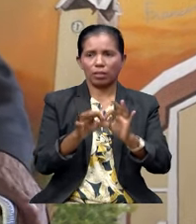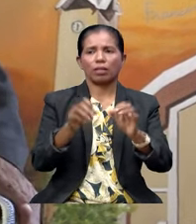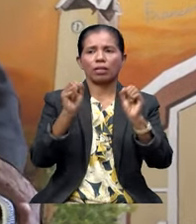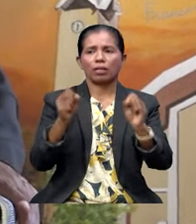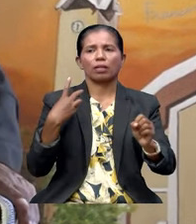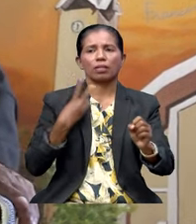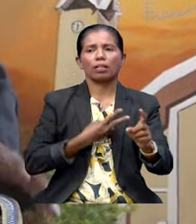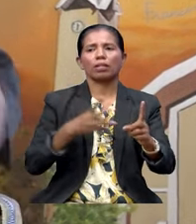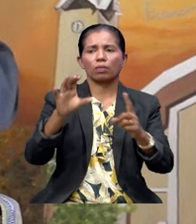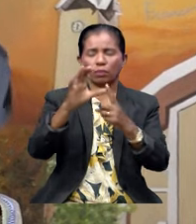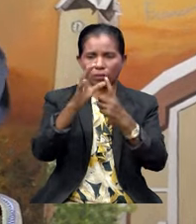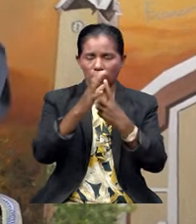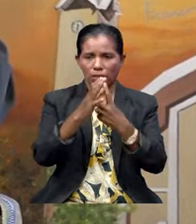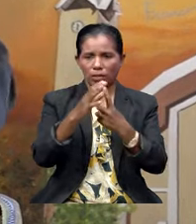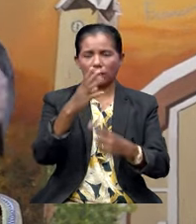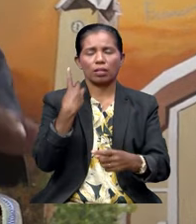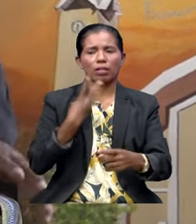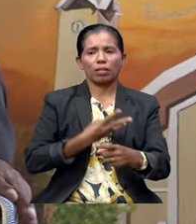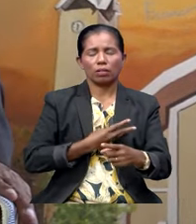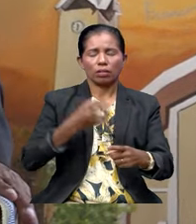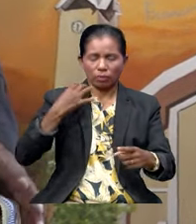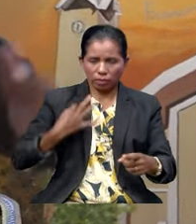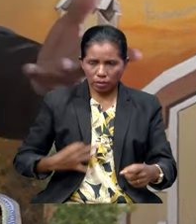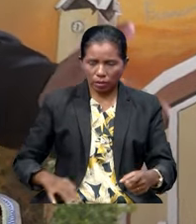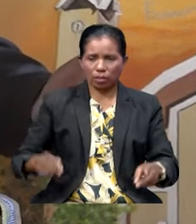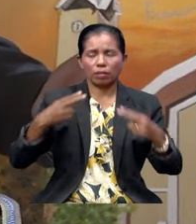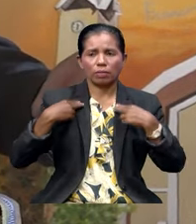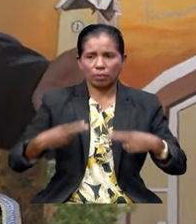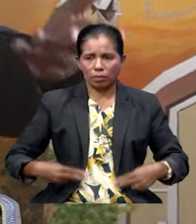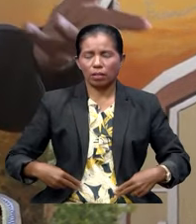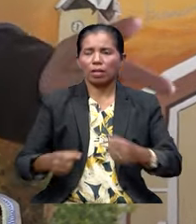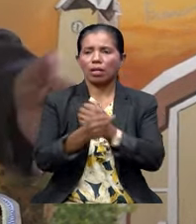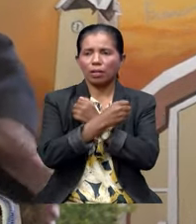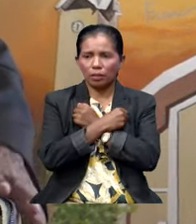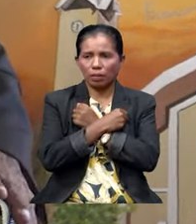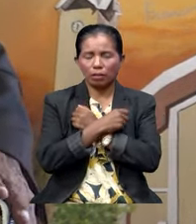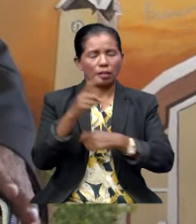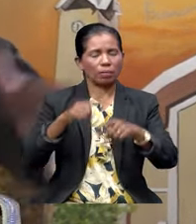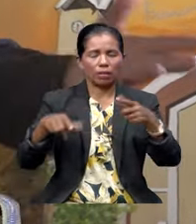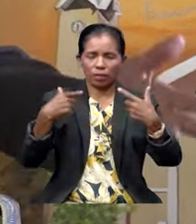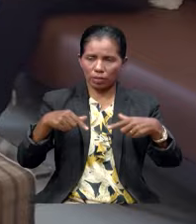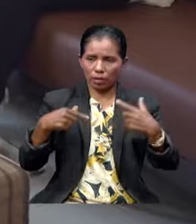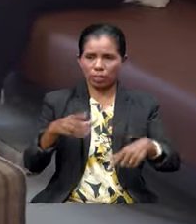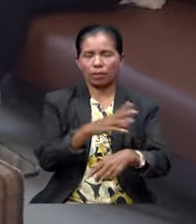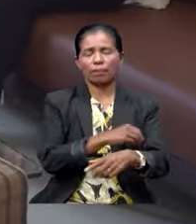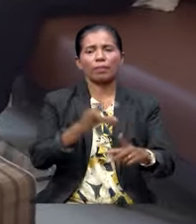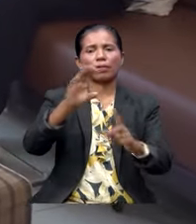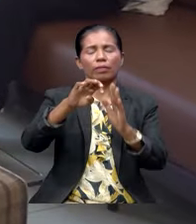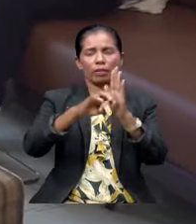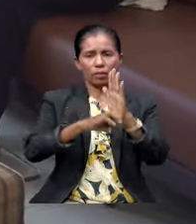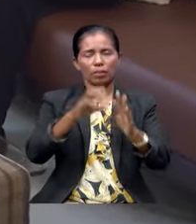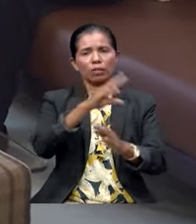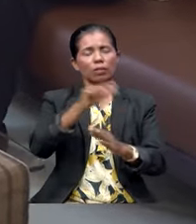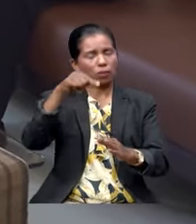de ne cultura, cultura, fraternidade humana, a domi malo. Se festalo, no sefi governo